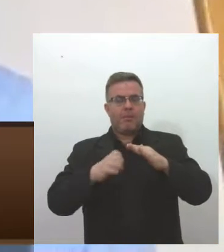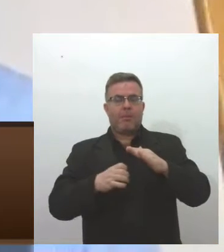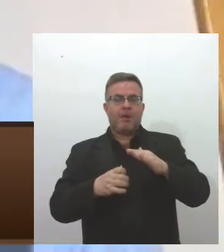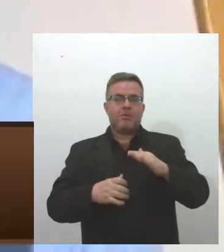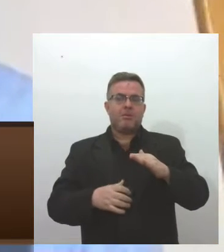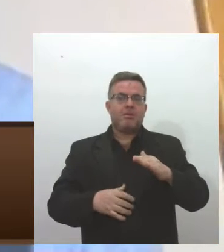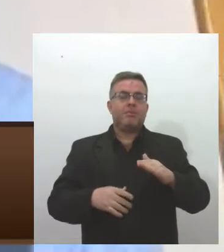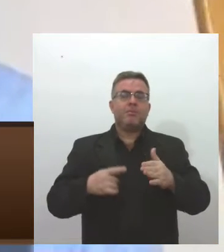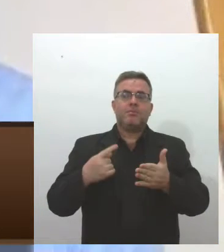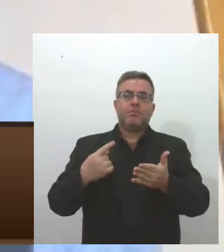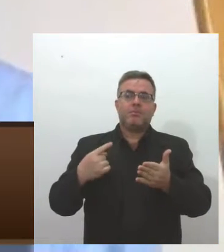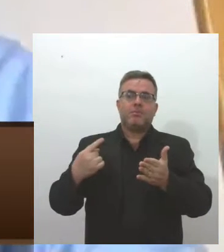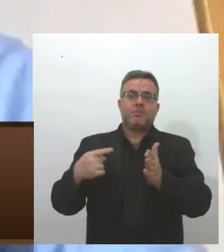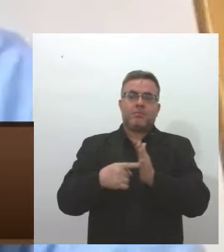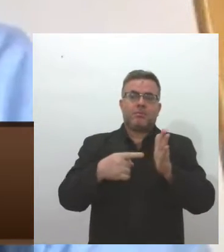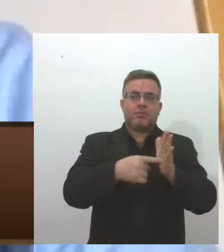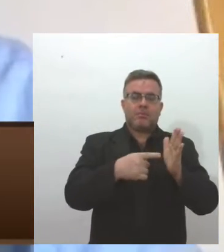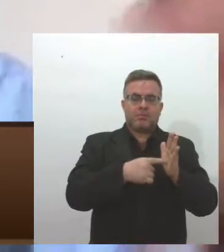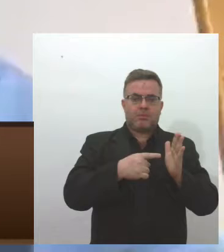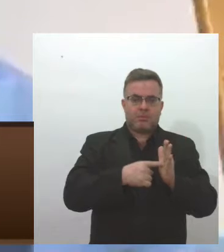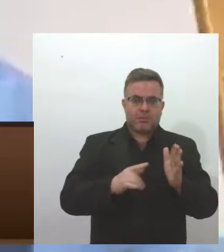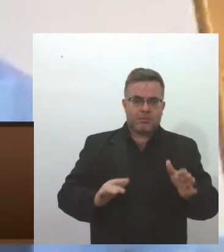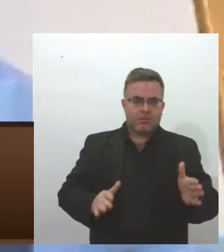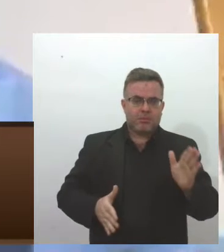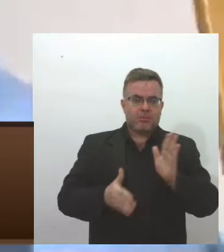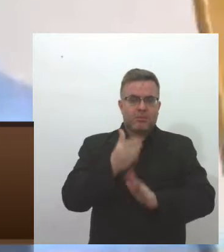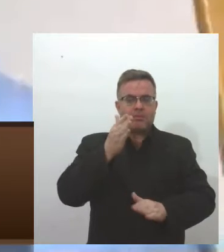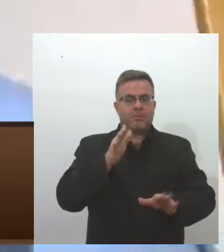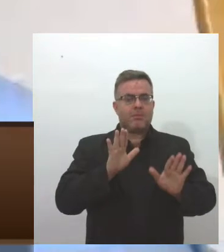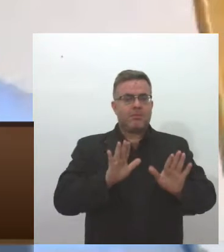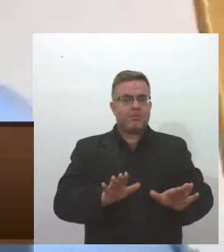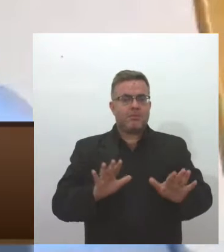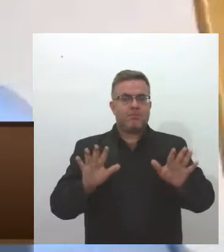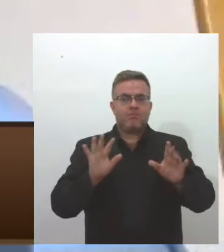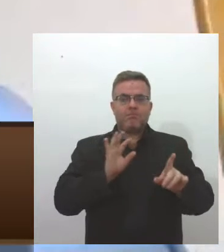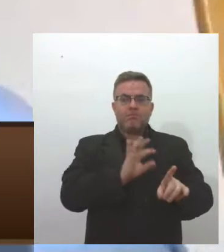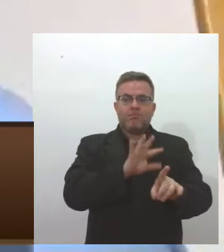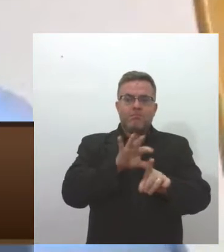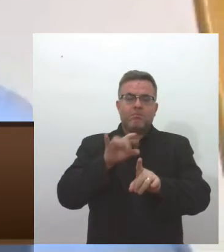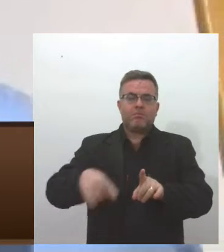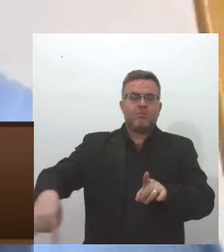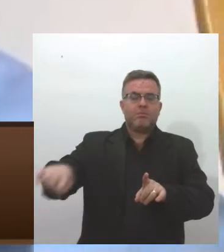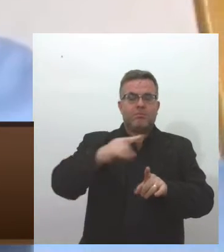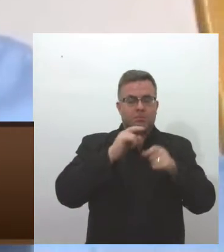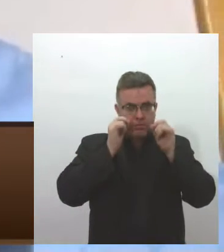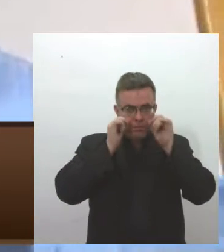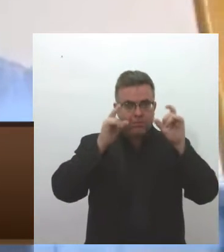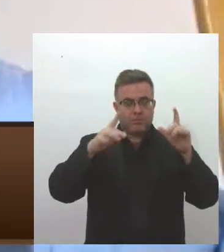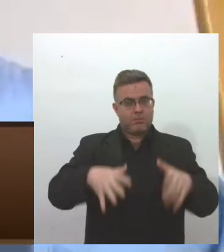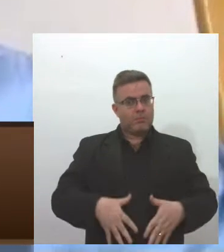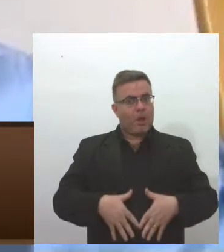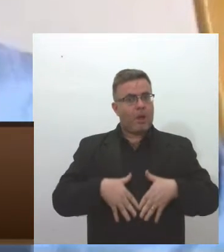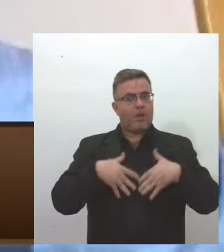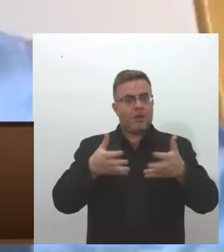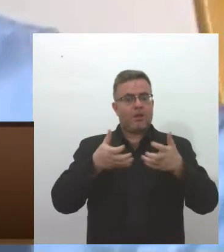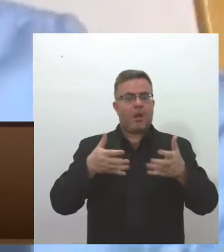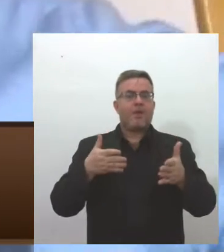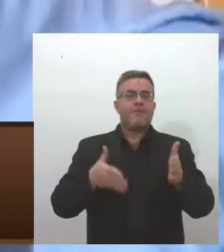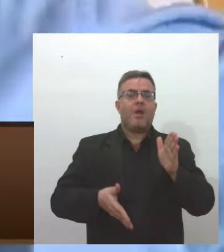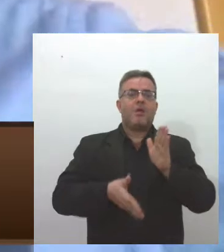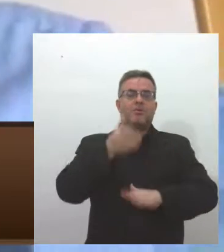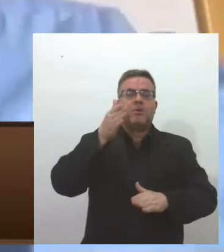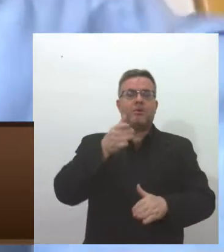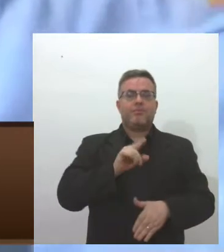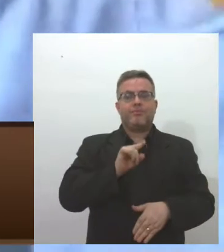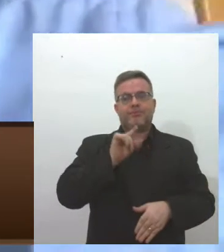possa despertar o desejo no turista, né, naquela pessoa que quer viajar, que mora lá